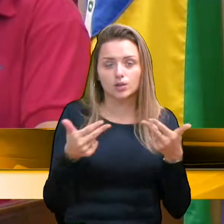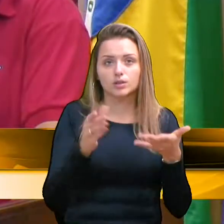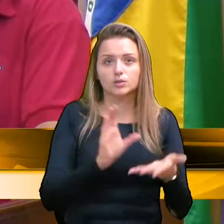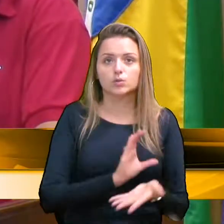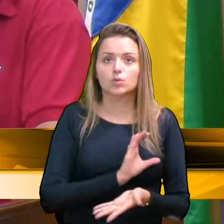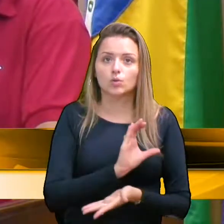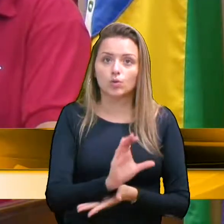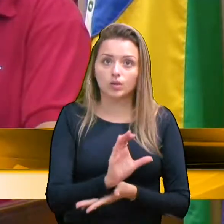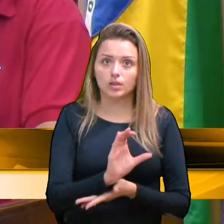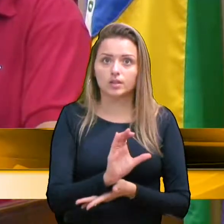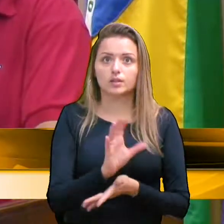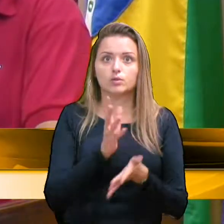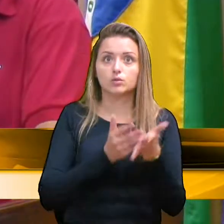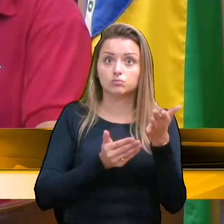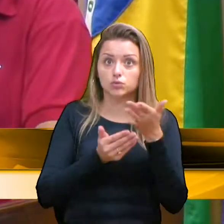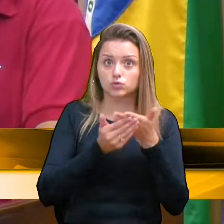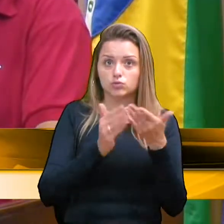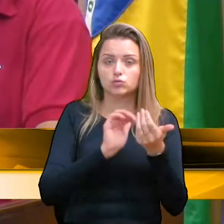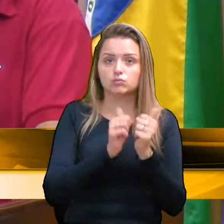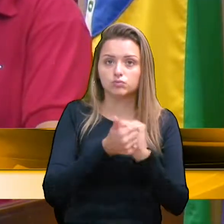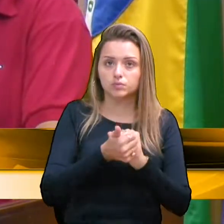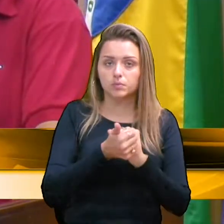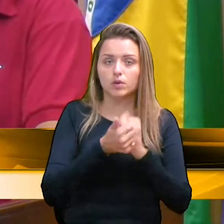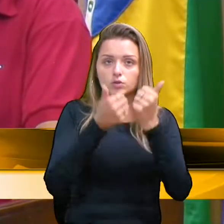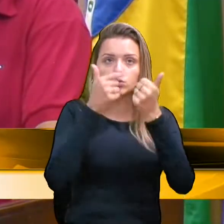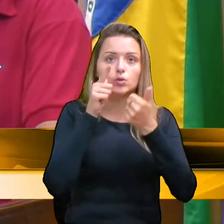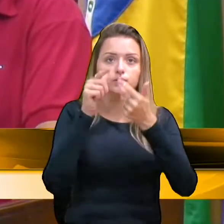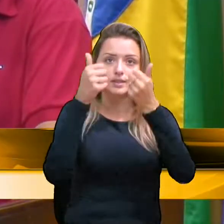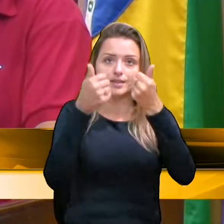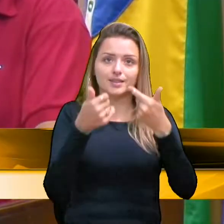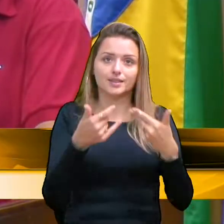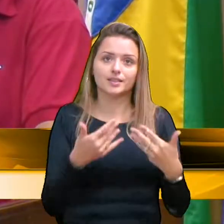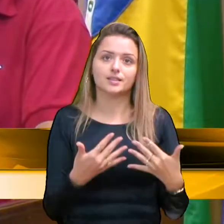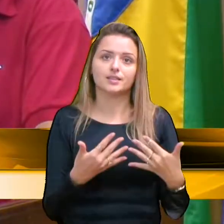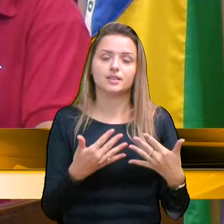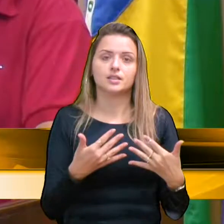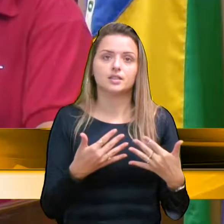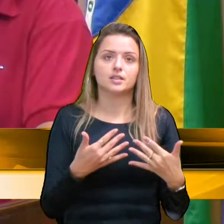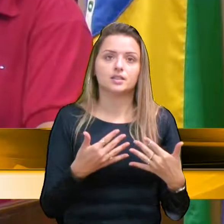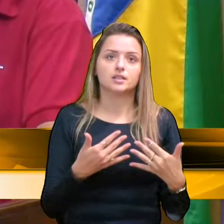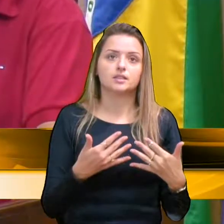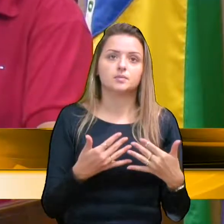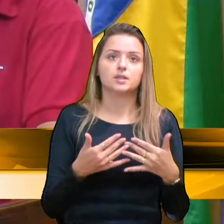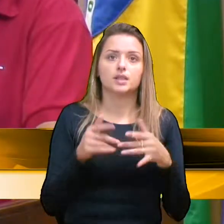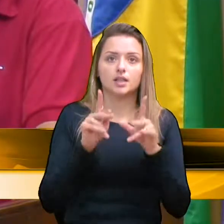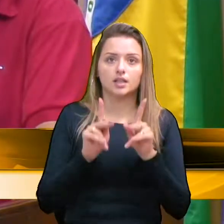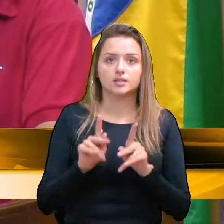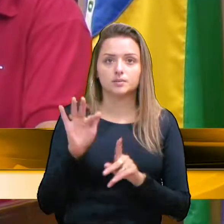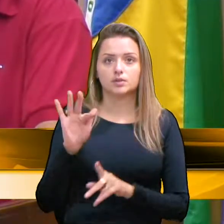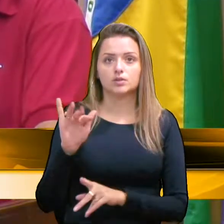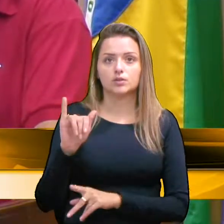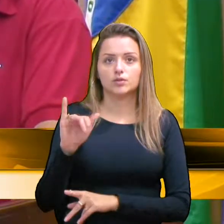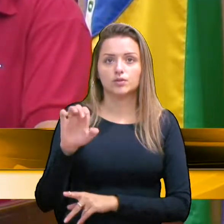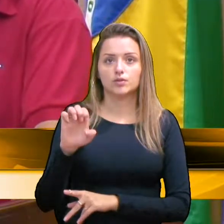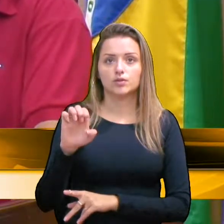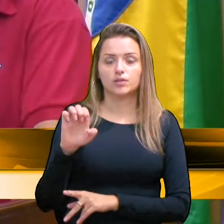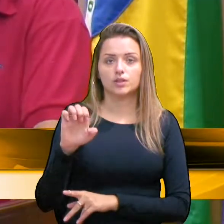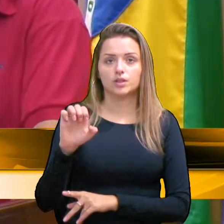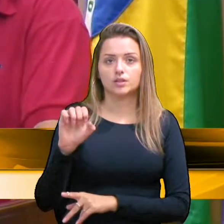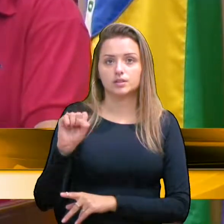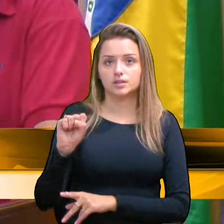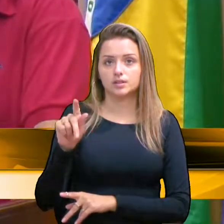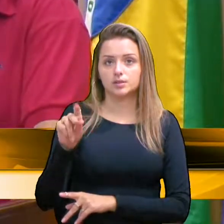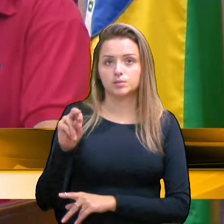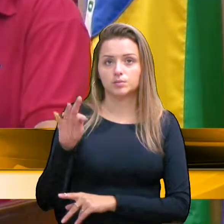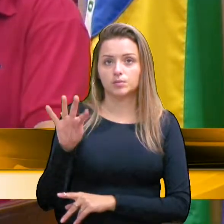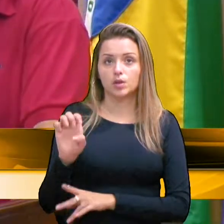isso poder esclarecer para o pessoal que faz o Fiasport anualmente, como eles devem